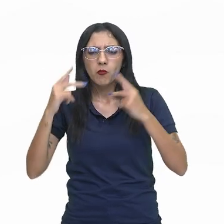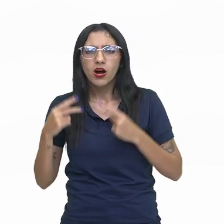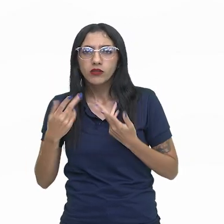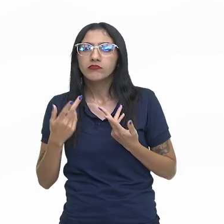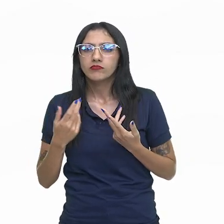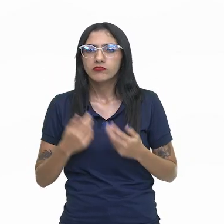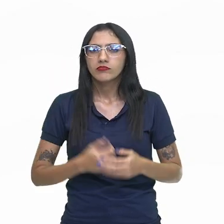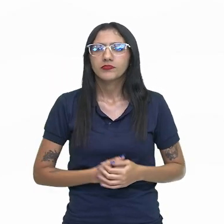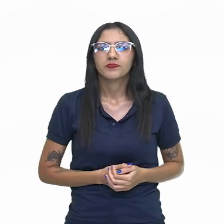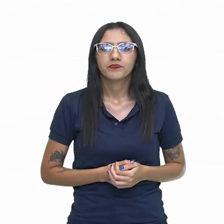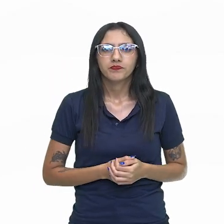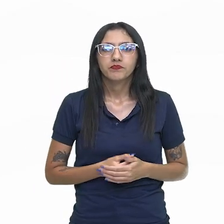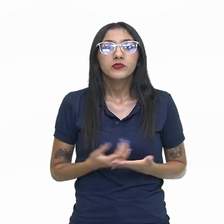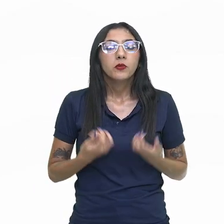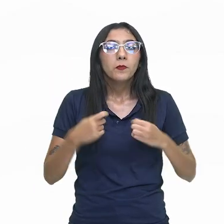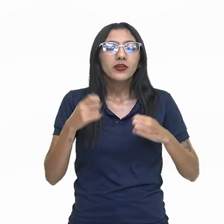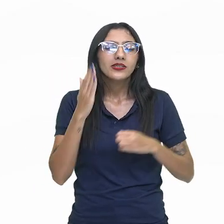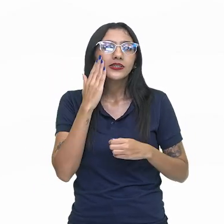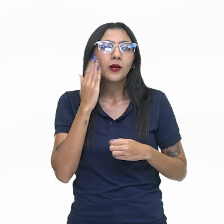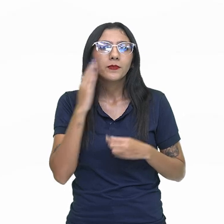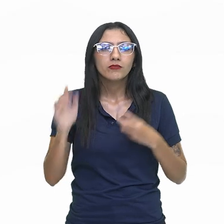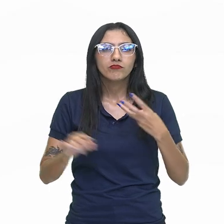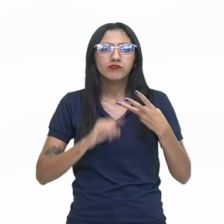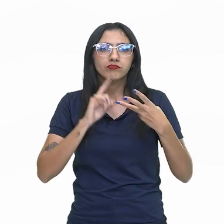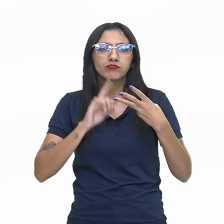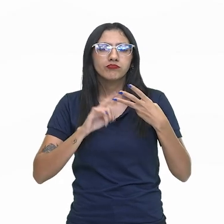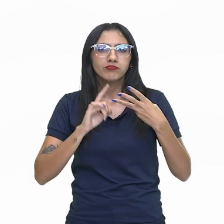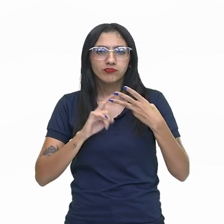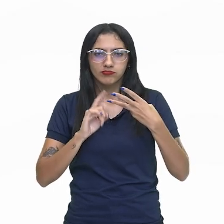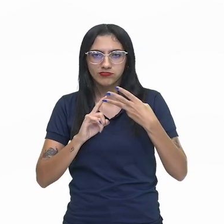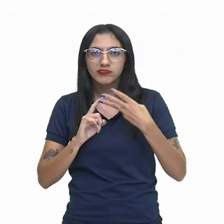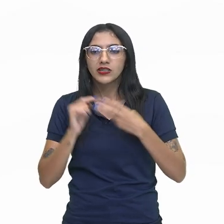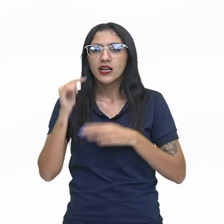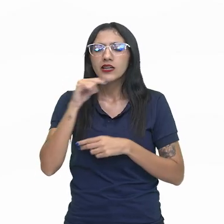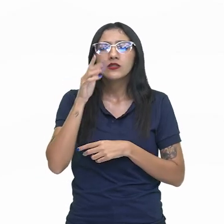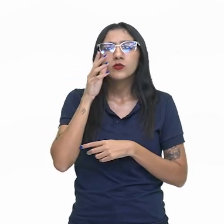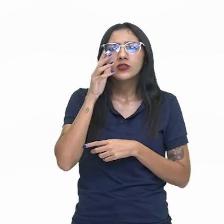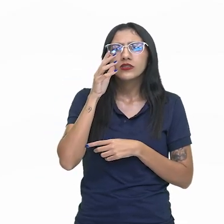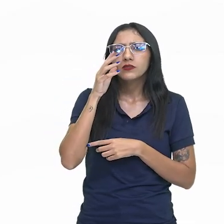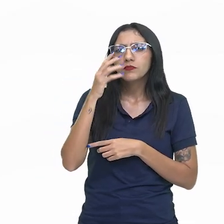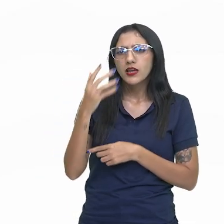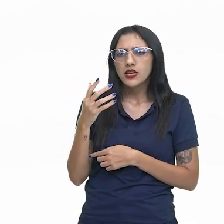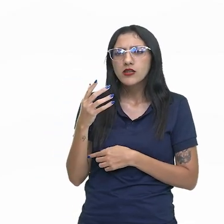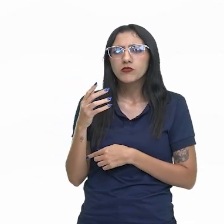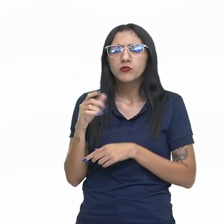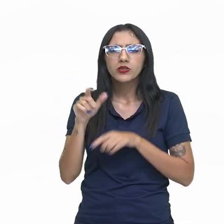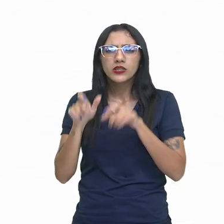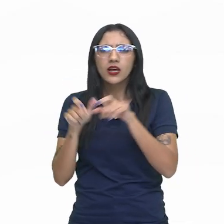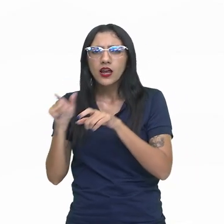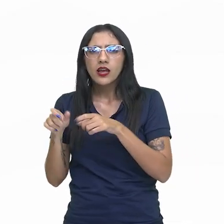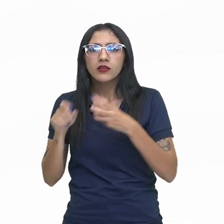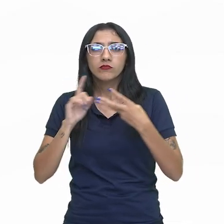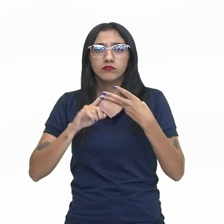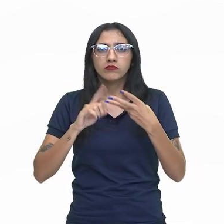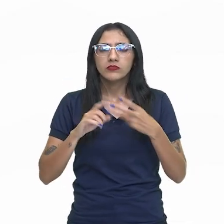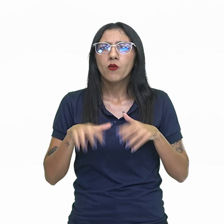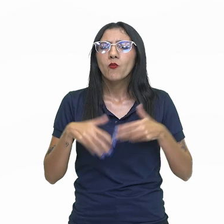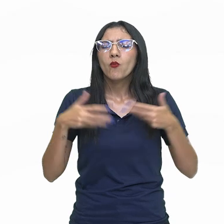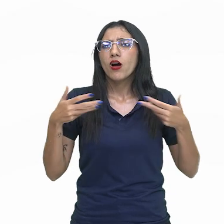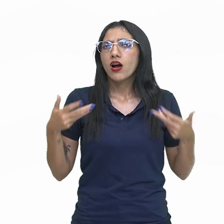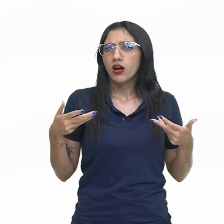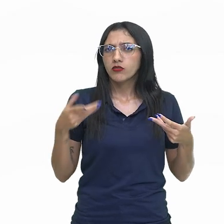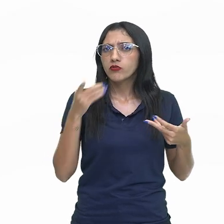Também é importante saber, dentro dessa notícia, quando aconteceu, quando